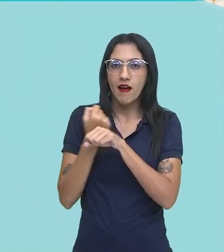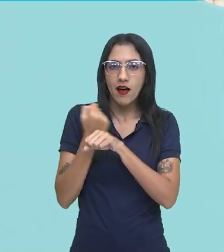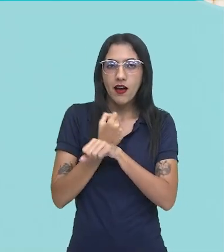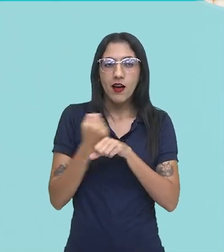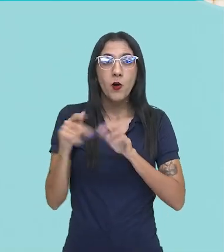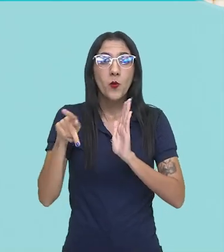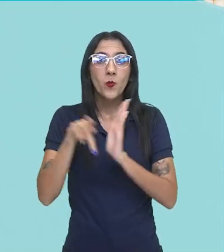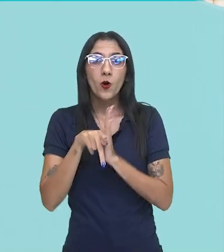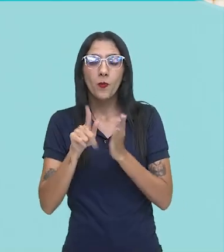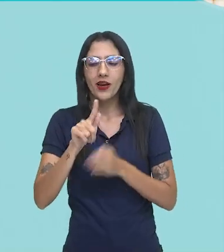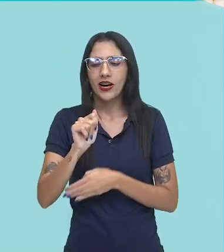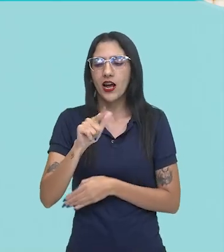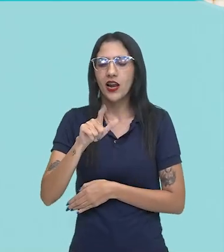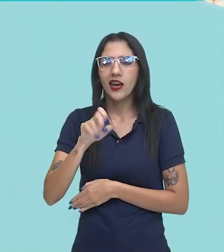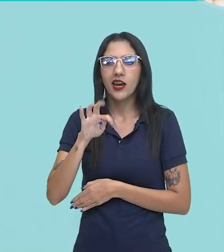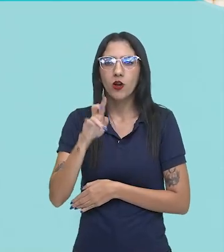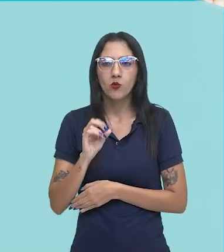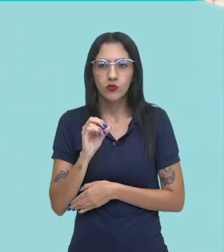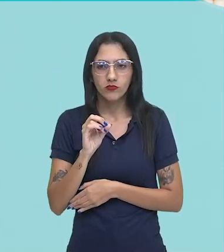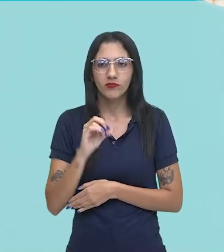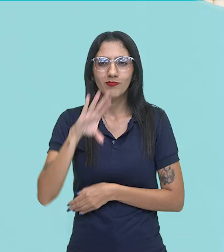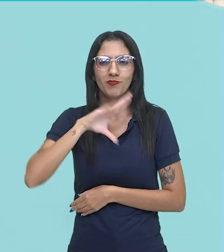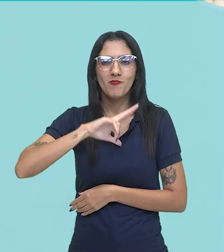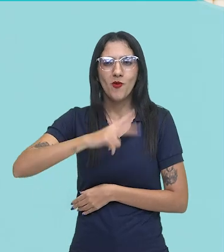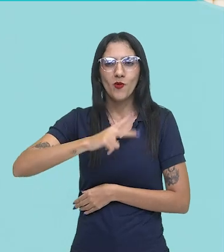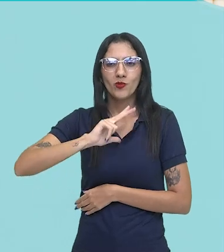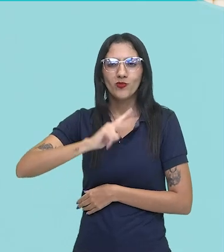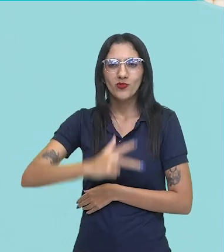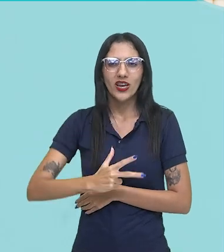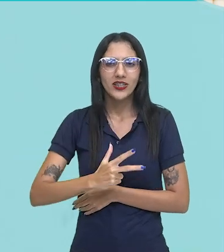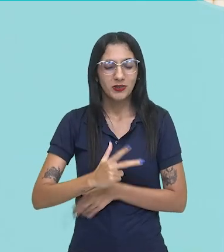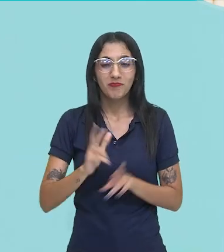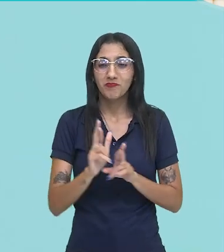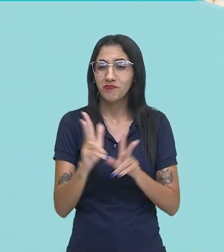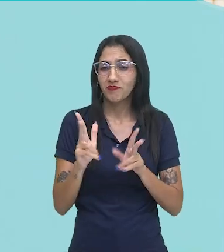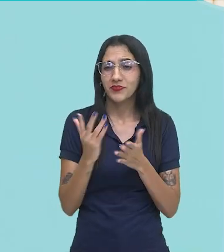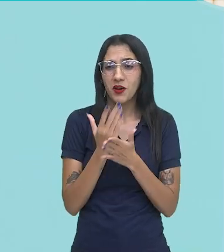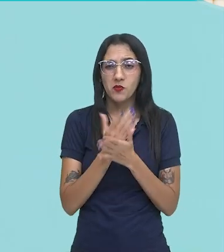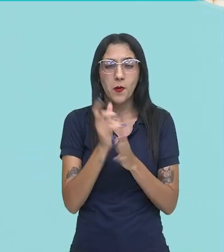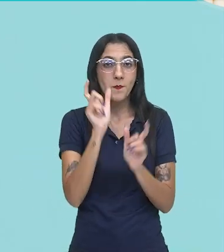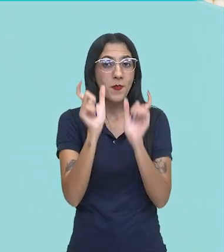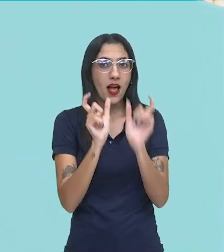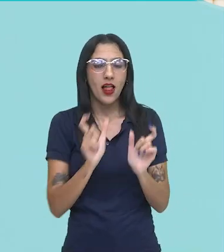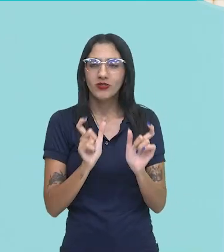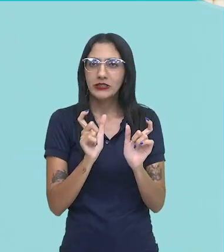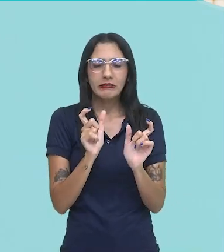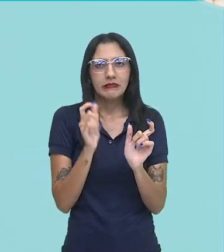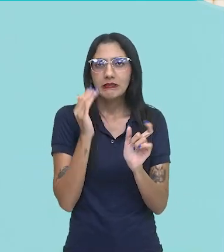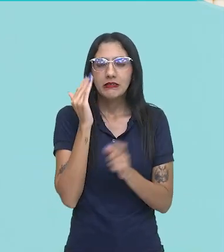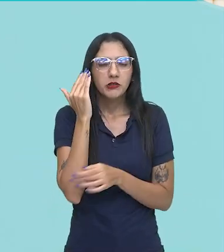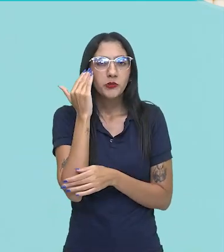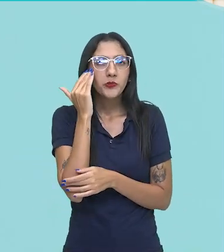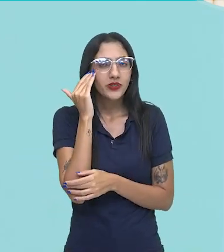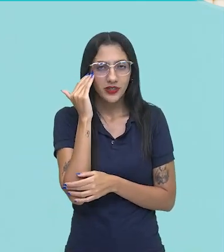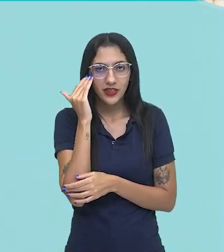galego português. Vai ter algumas palavras que a gente pode não entender, mas a gente vai, né,